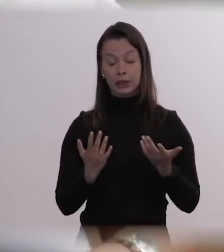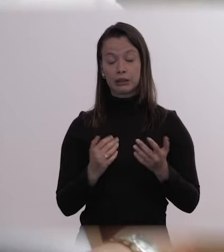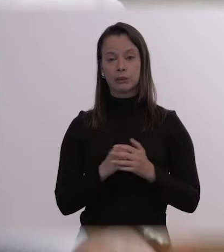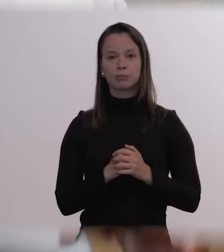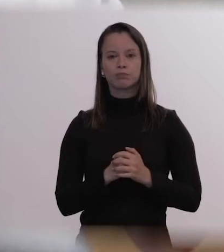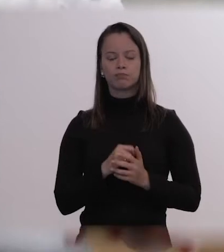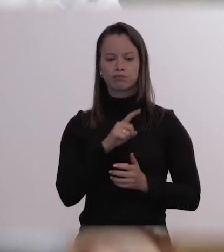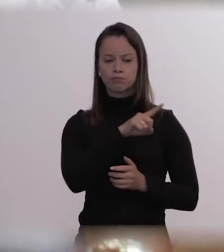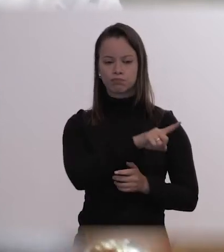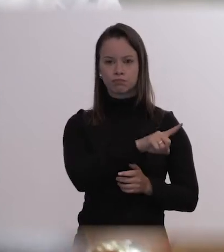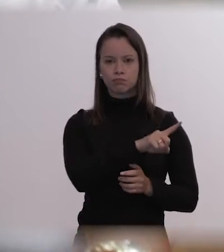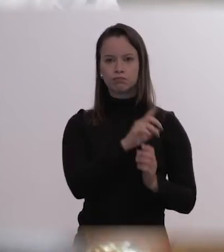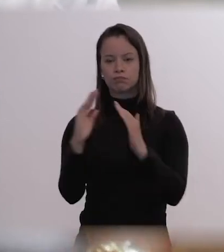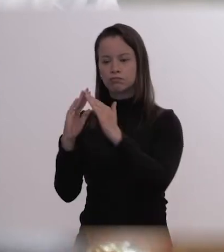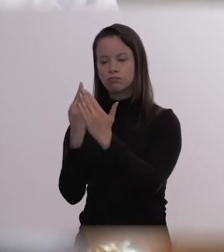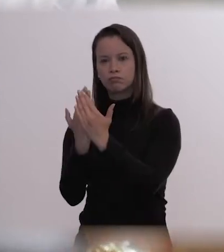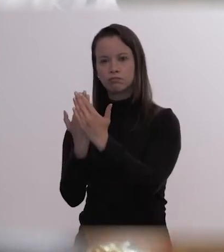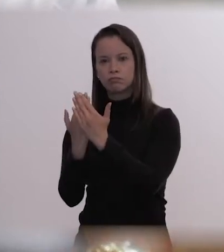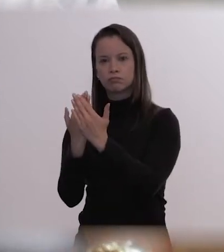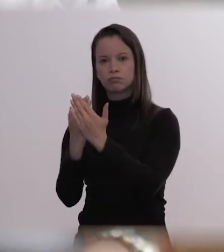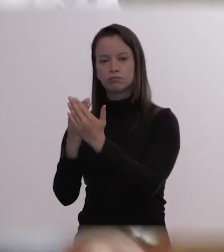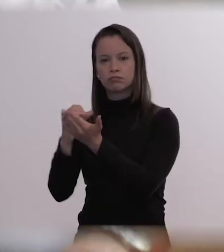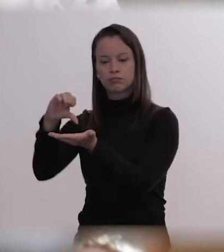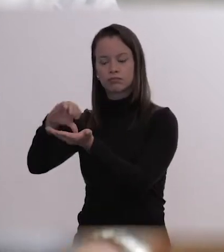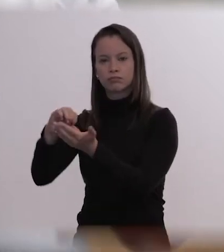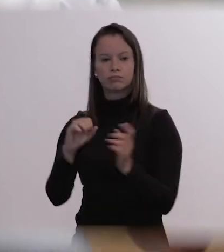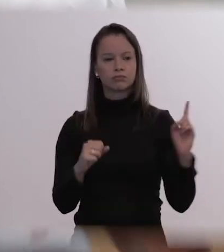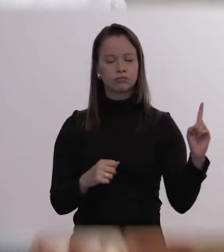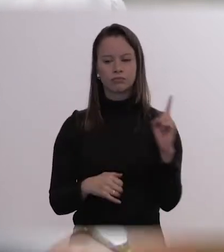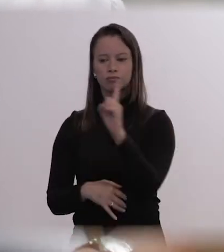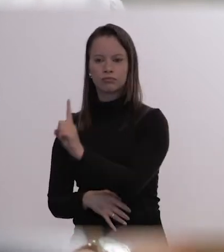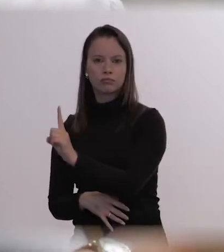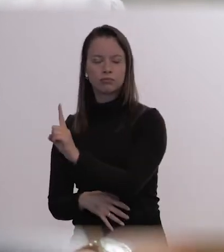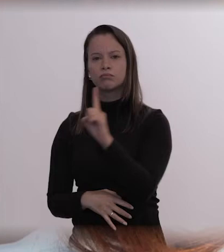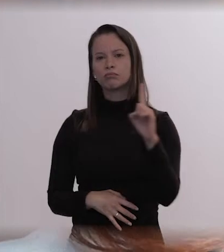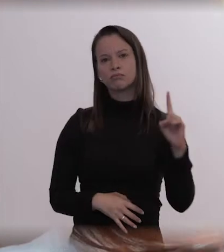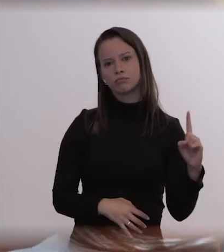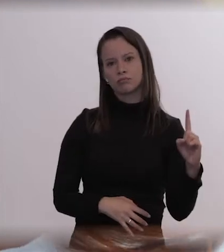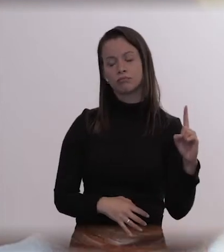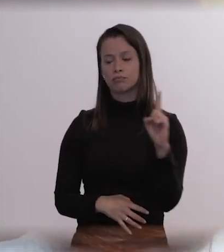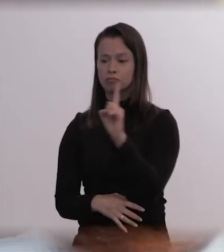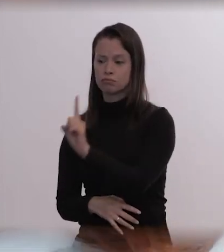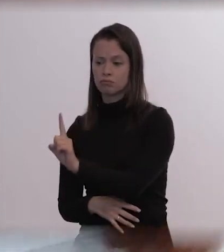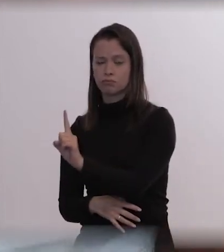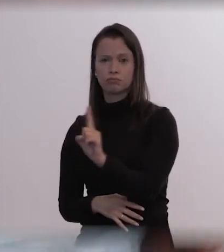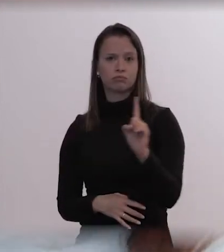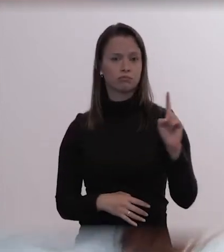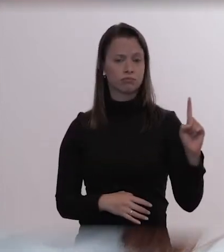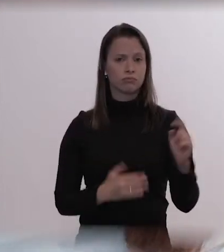chácara para a escola que era no centro e saía da escola para casa. Ou seja, eu não